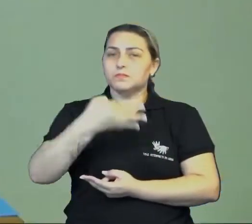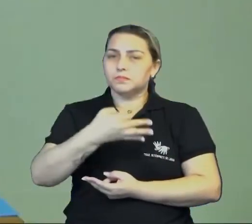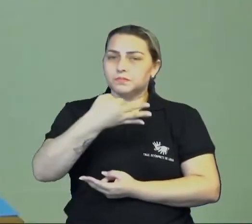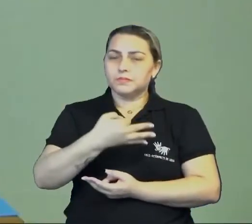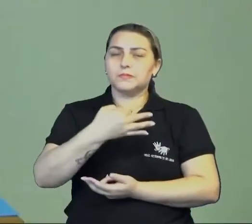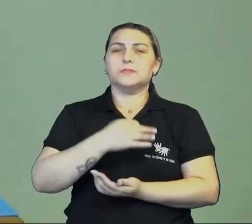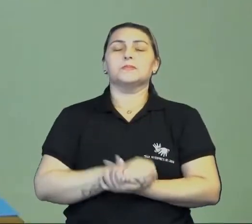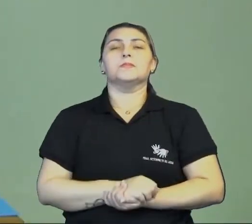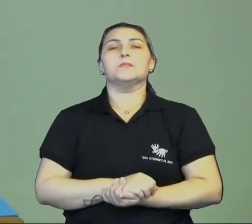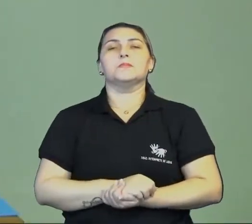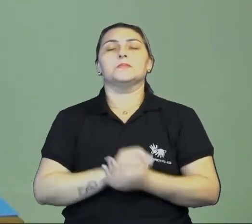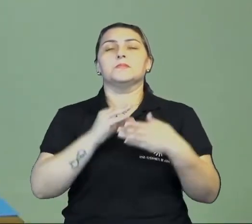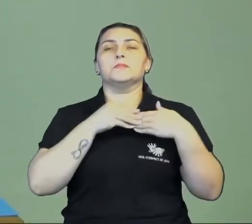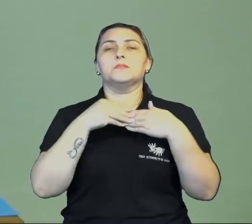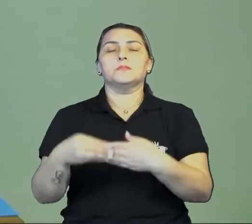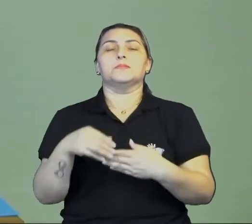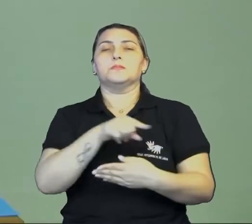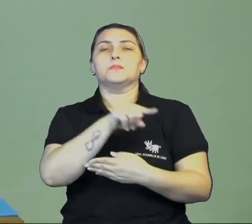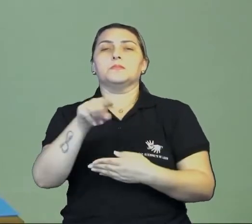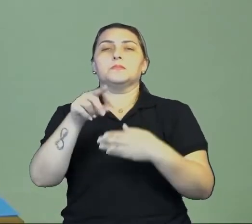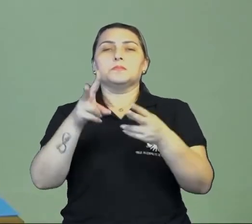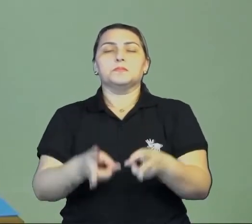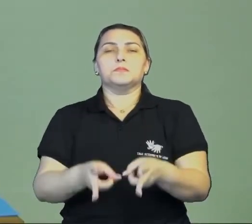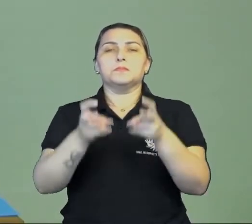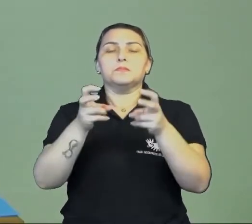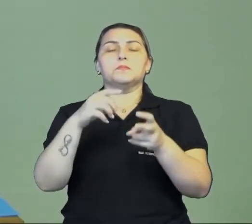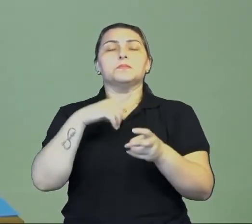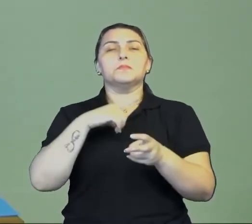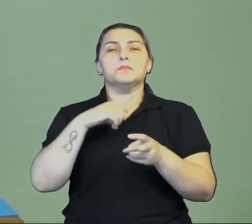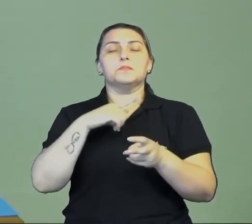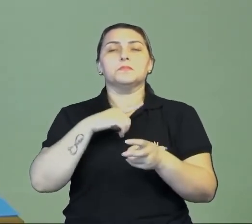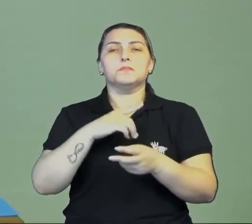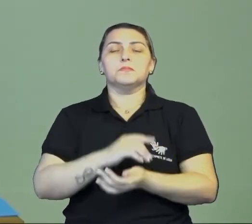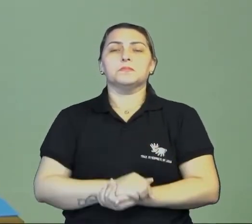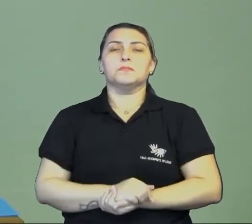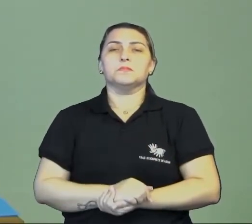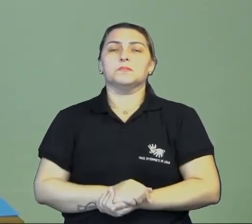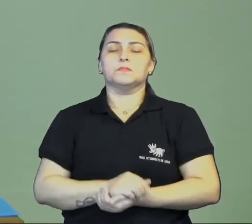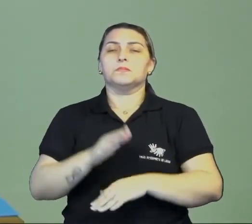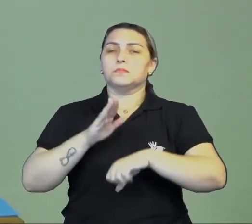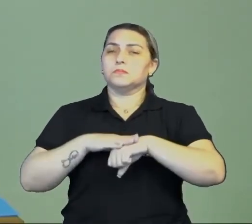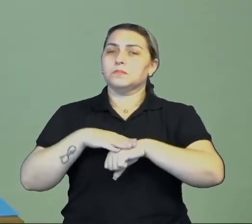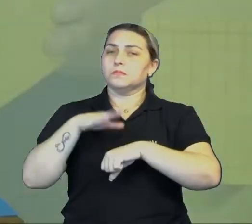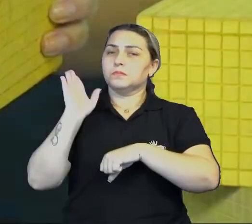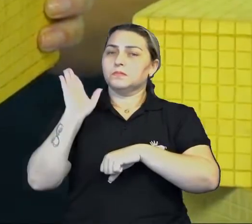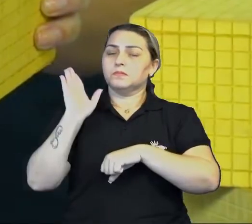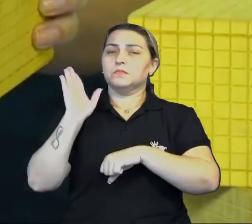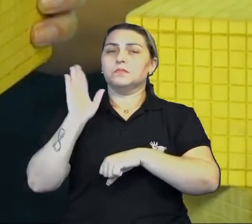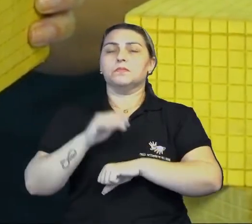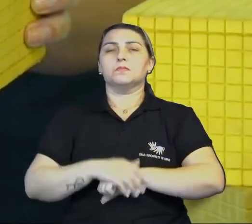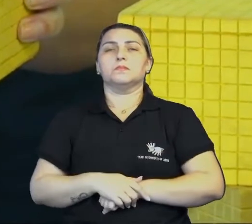Certinho? Aí eu trouxe para vocês verem que existe, olha só, mais de um